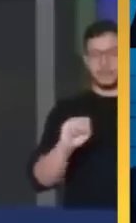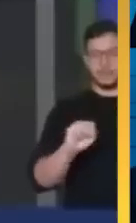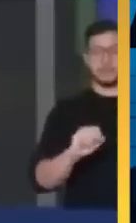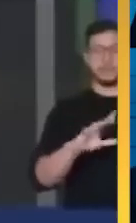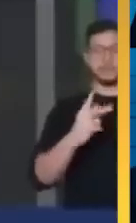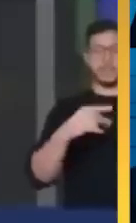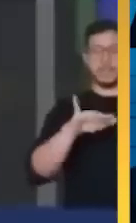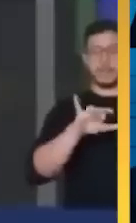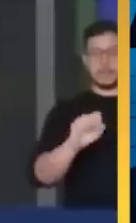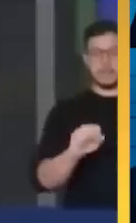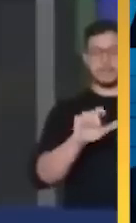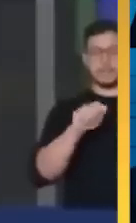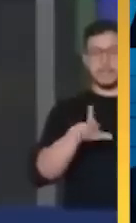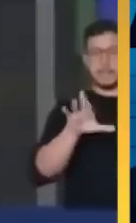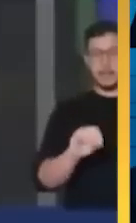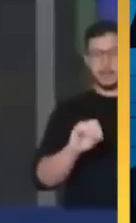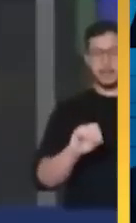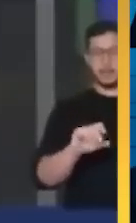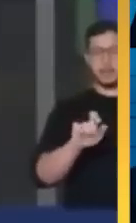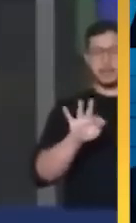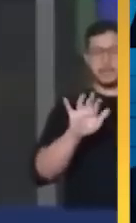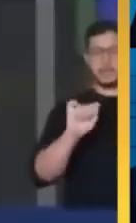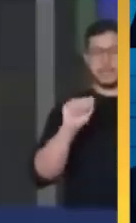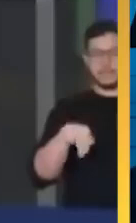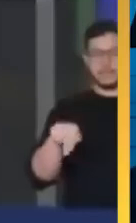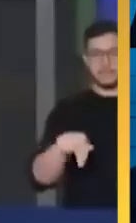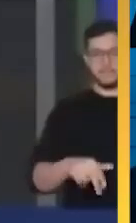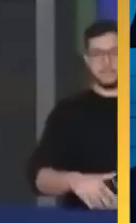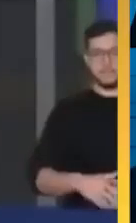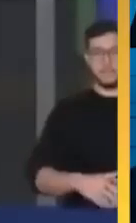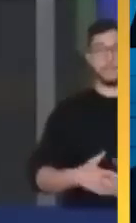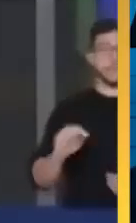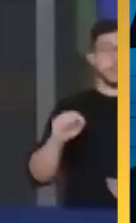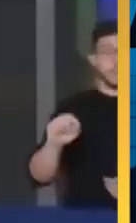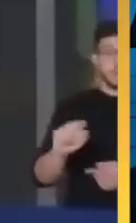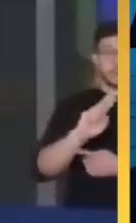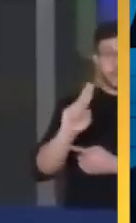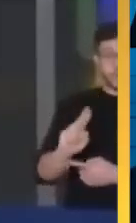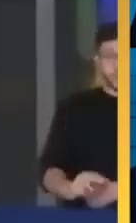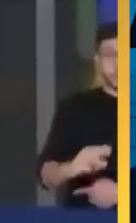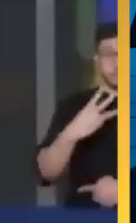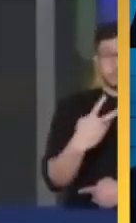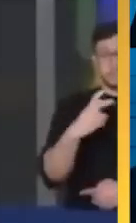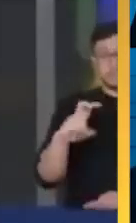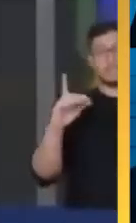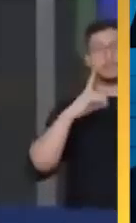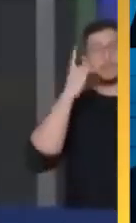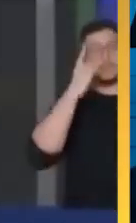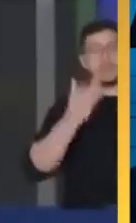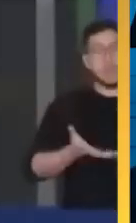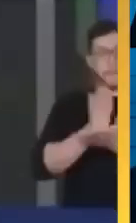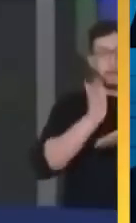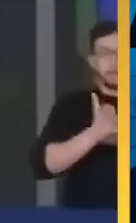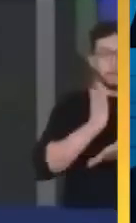vais Charles Evangelista Áureo Ribeiro e Efraim filho Pois bem logo depois que ser que elemento